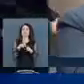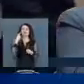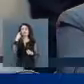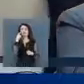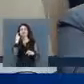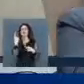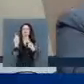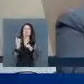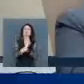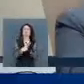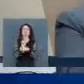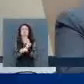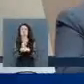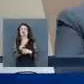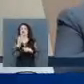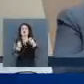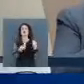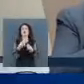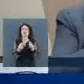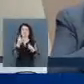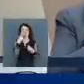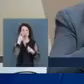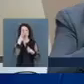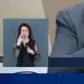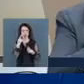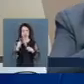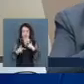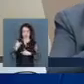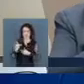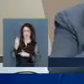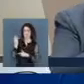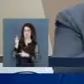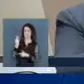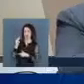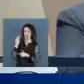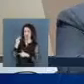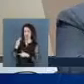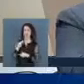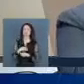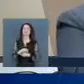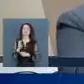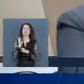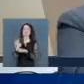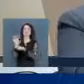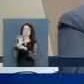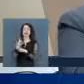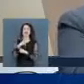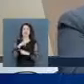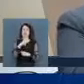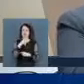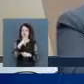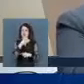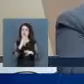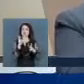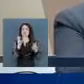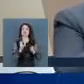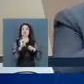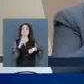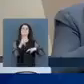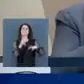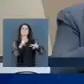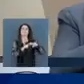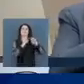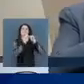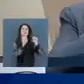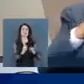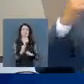alternativas. Nós fizemos um trabalho no Maranhão que é reconhecido nacionalmente no sistema penitenciário de Pedrinhas, que